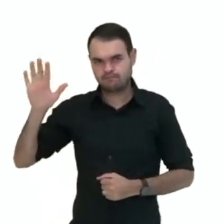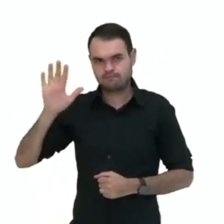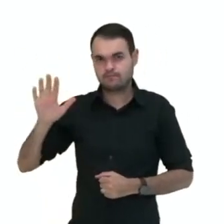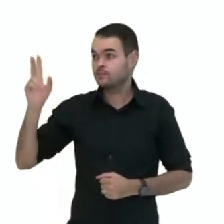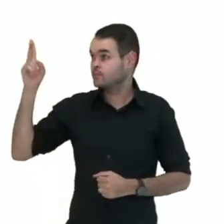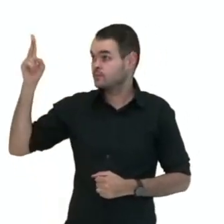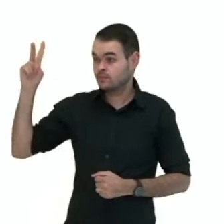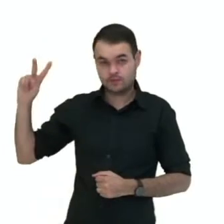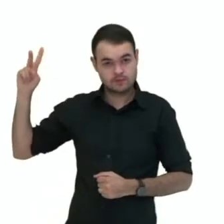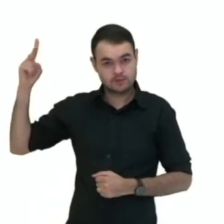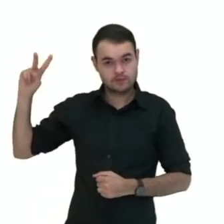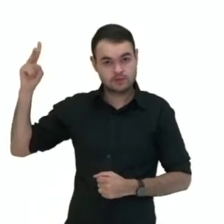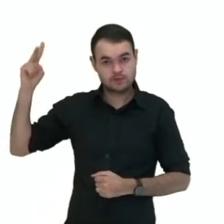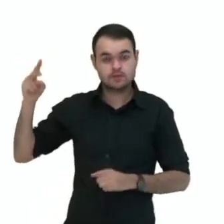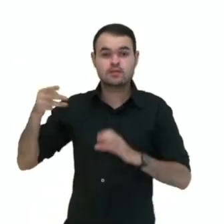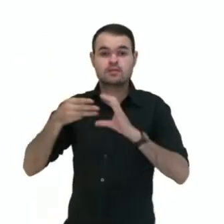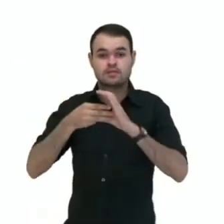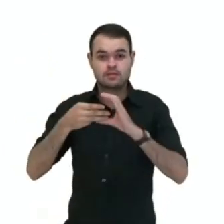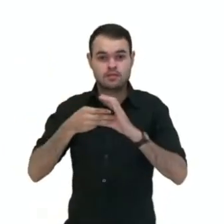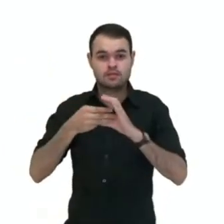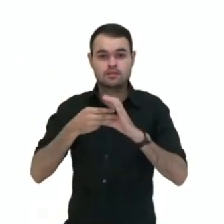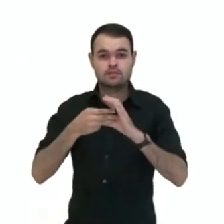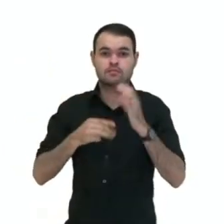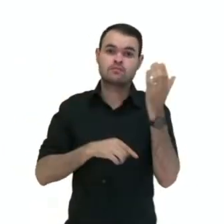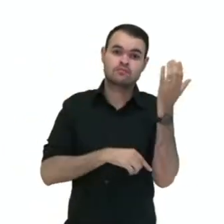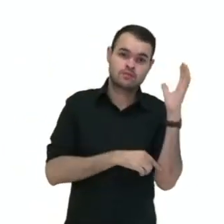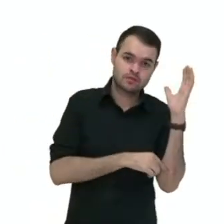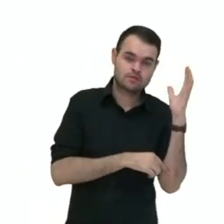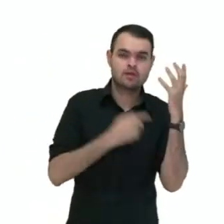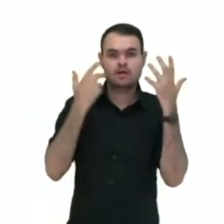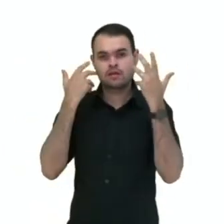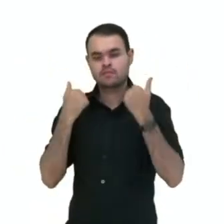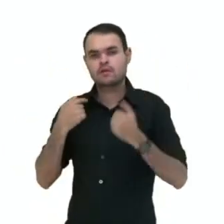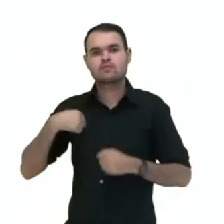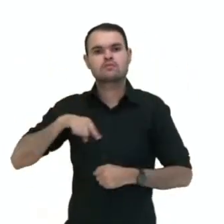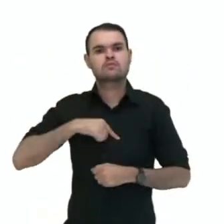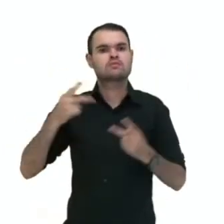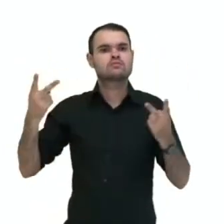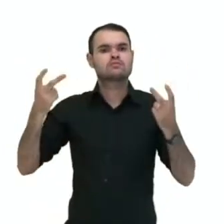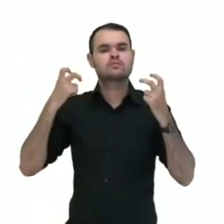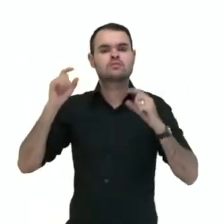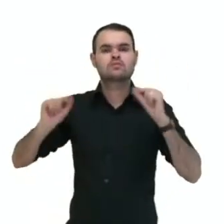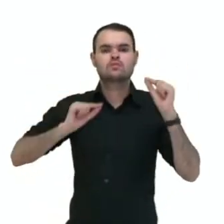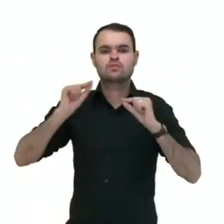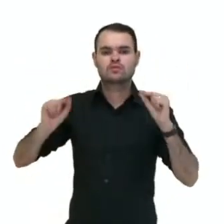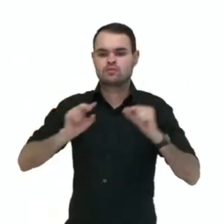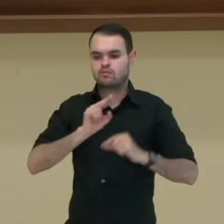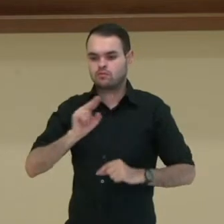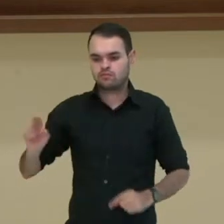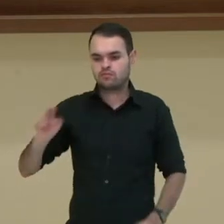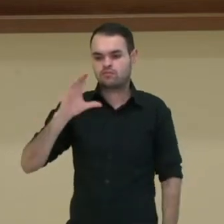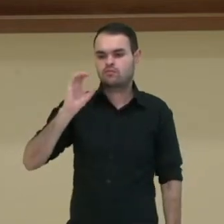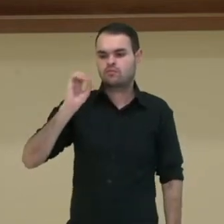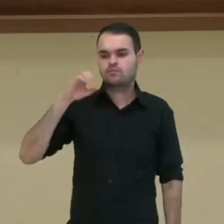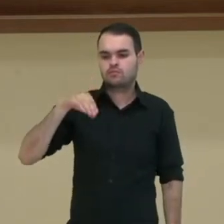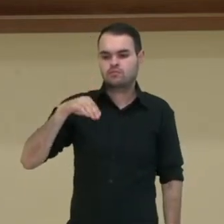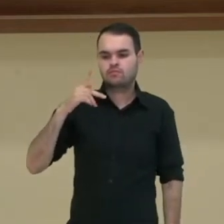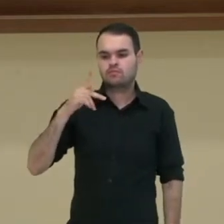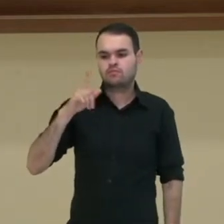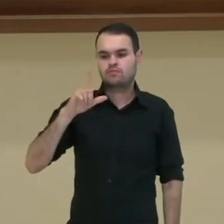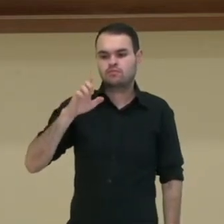nas duas células, vegetal e animal, nós observamos o complexo de Golgi, ou